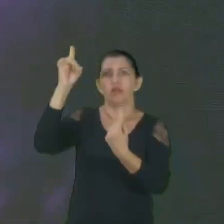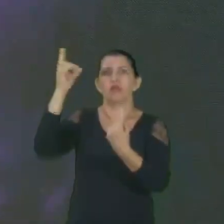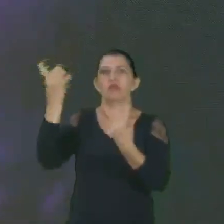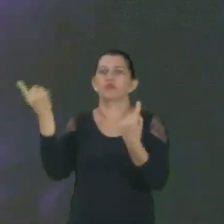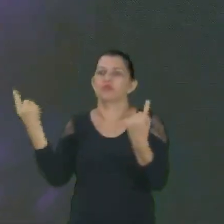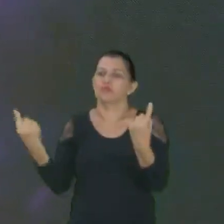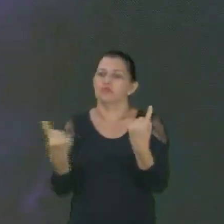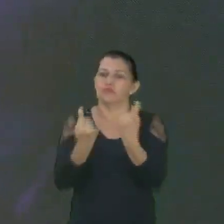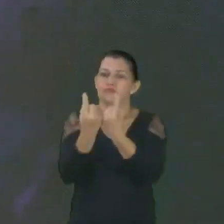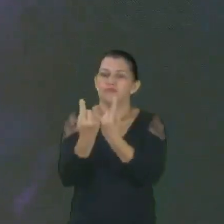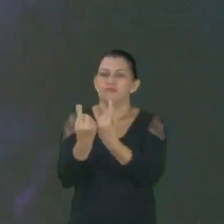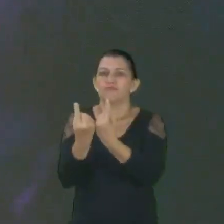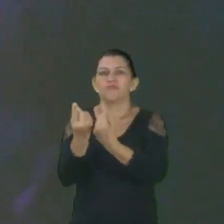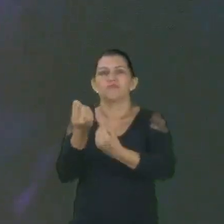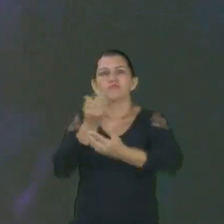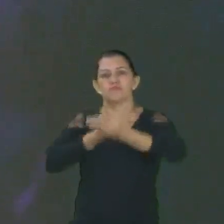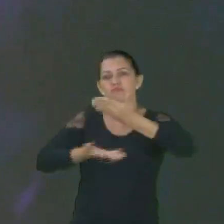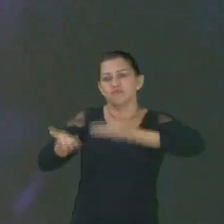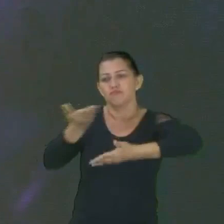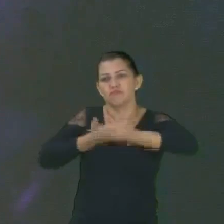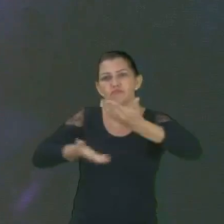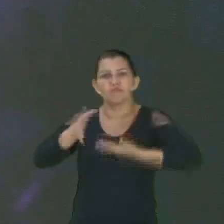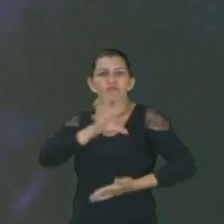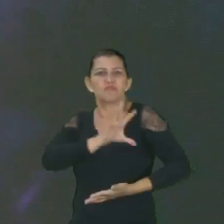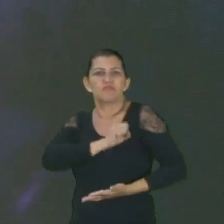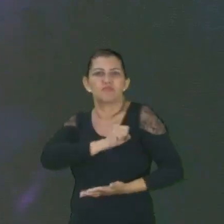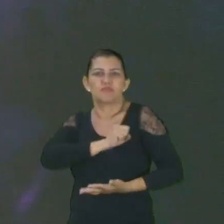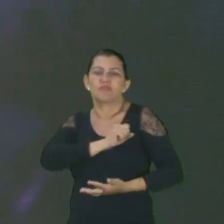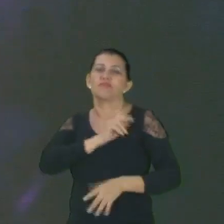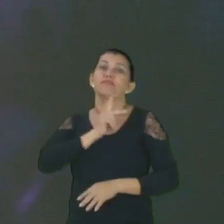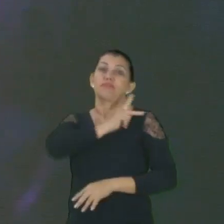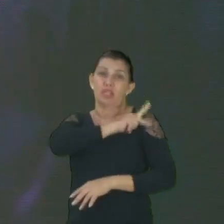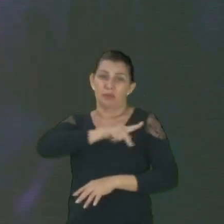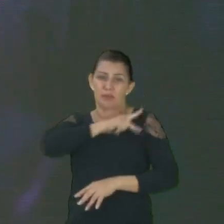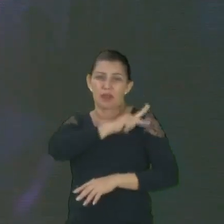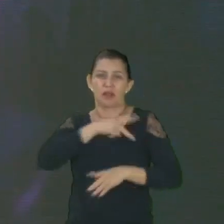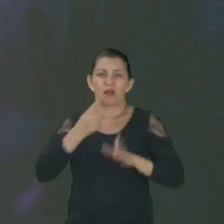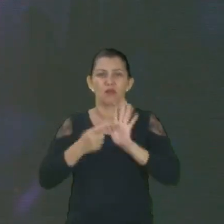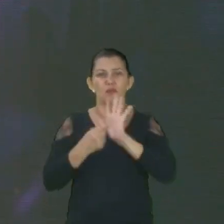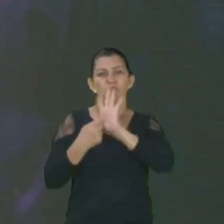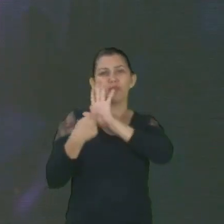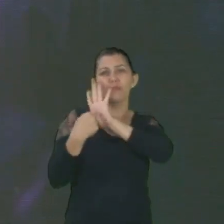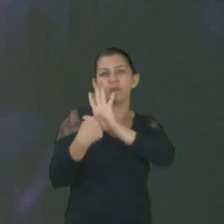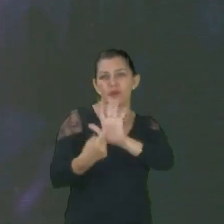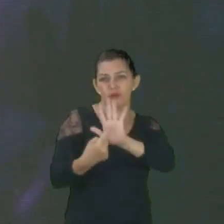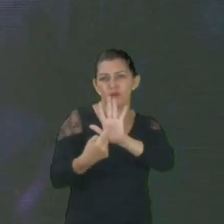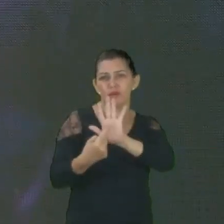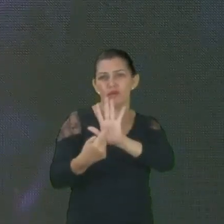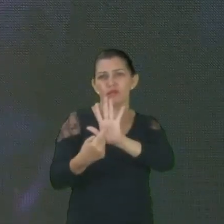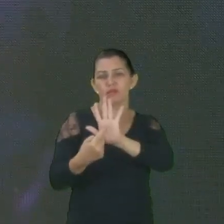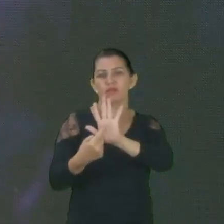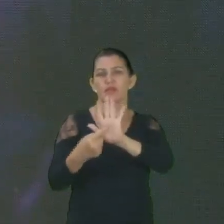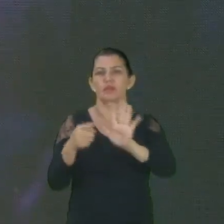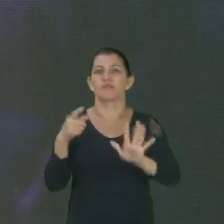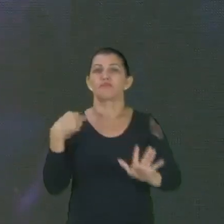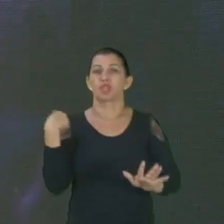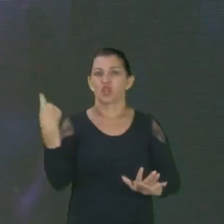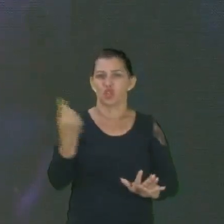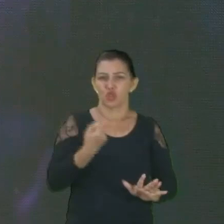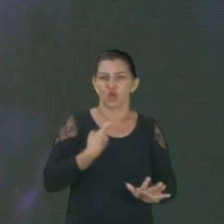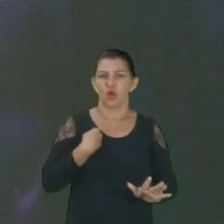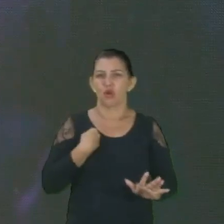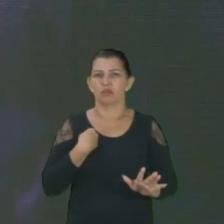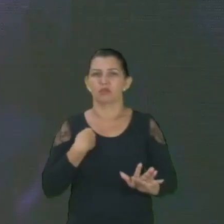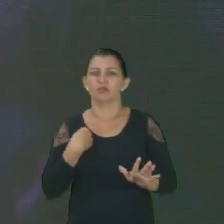no sentido de amá-lo. E Paulo mostra aqui, queridos, que nós, quando chegamos à igreja, lavados